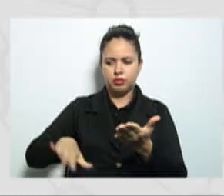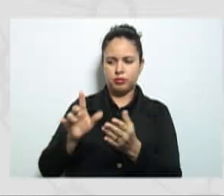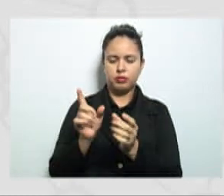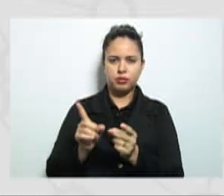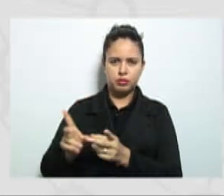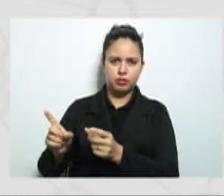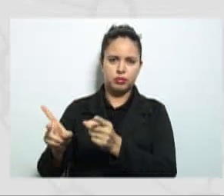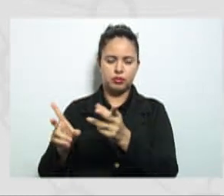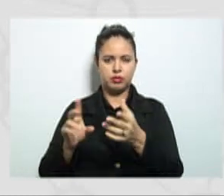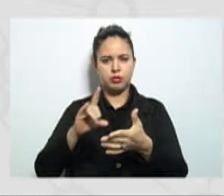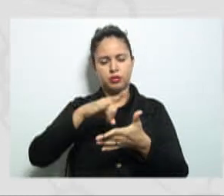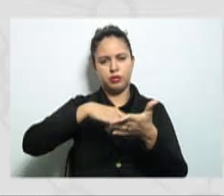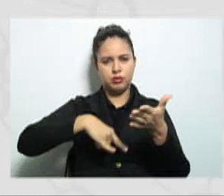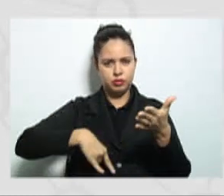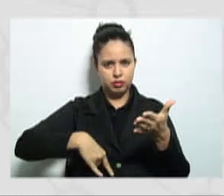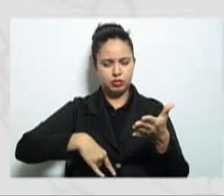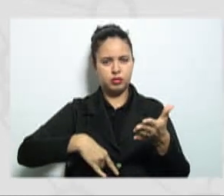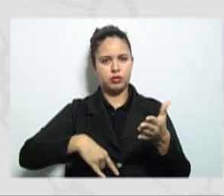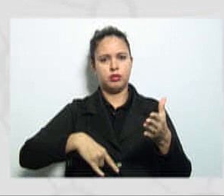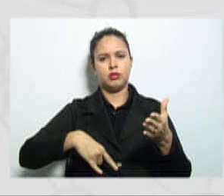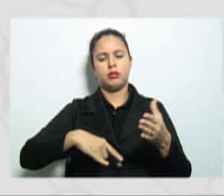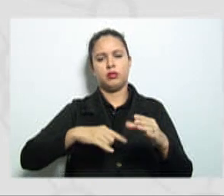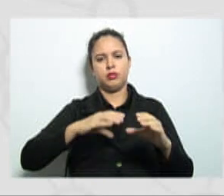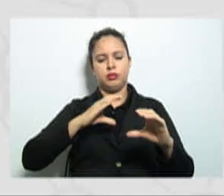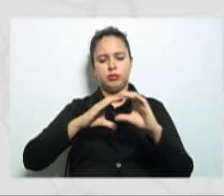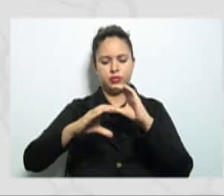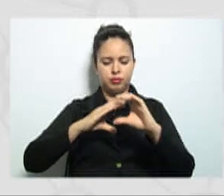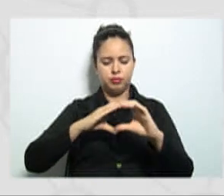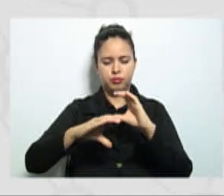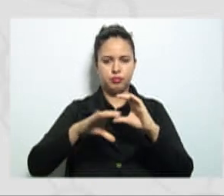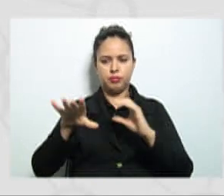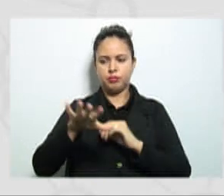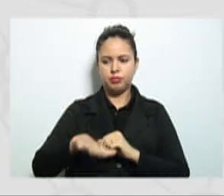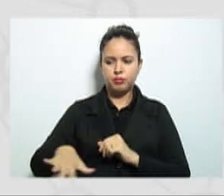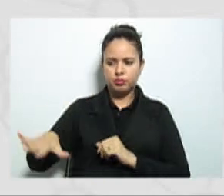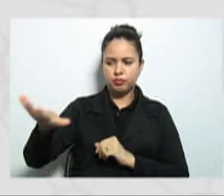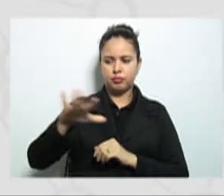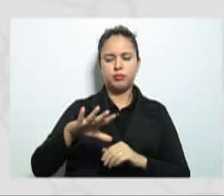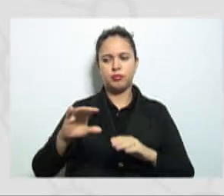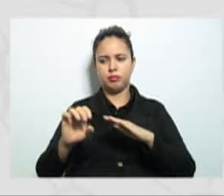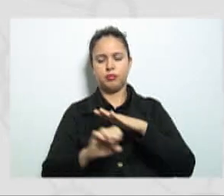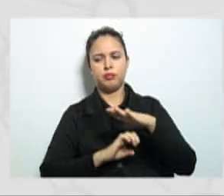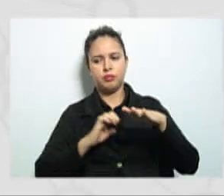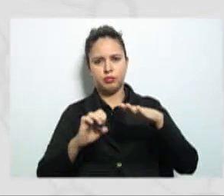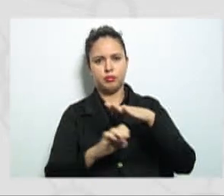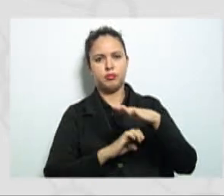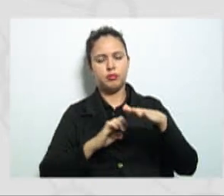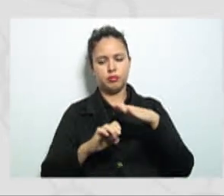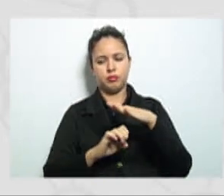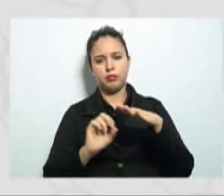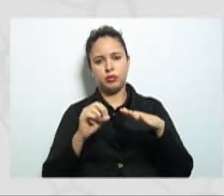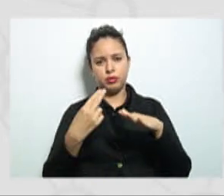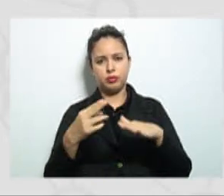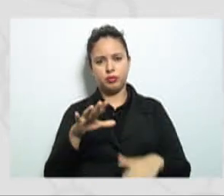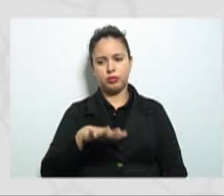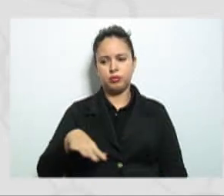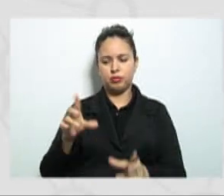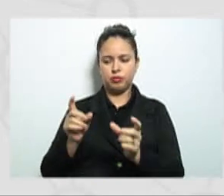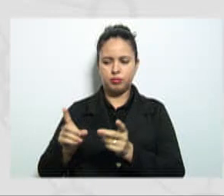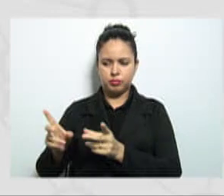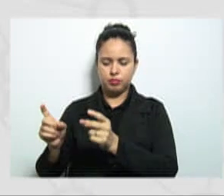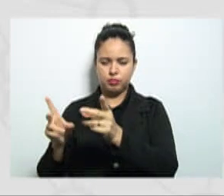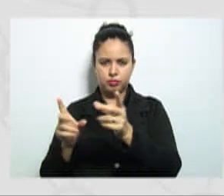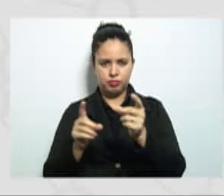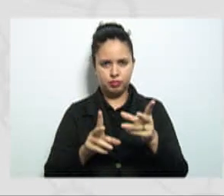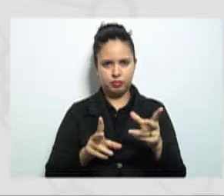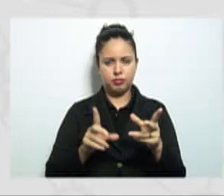um documento com finalidades comunicativas restrito à área empresarial e ou comercial, ou seja, ela é de